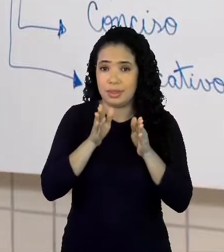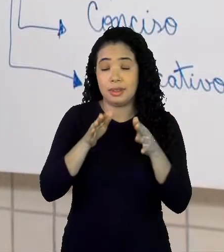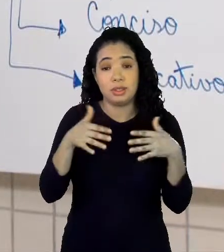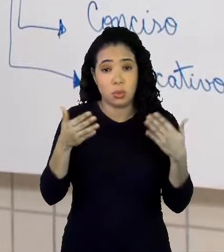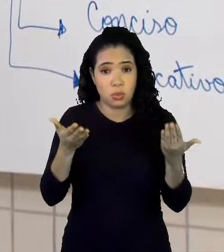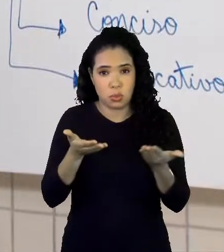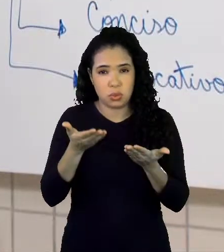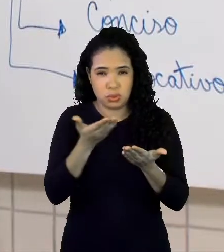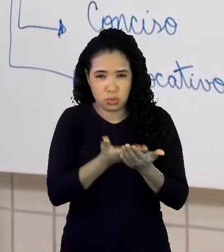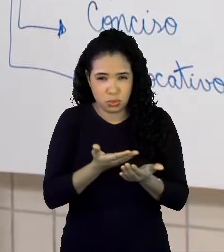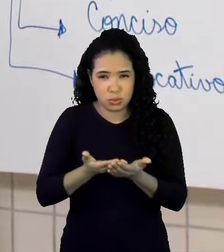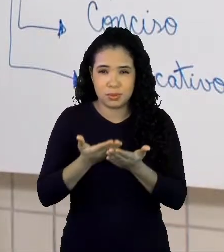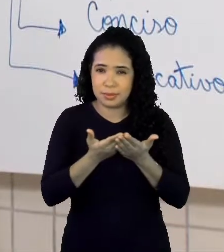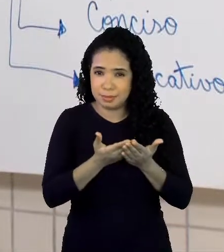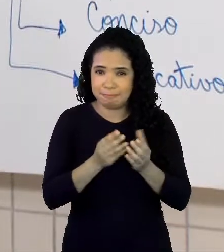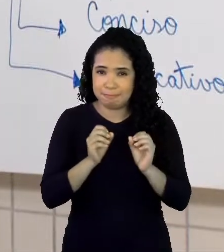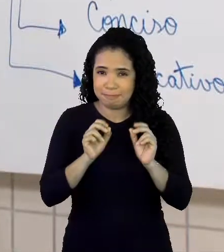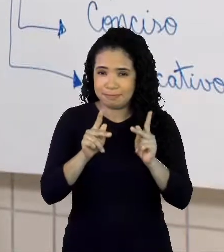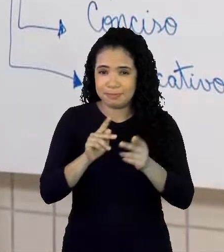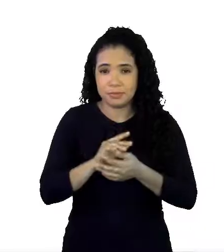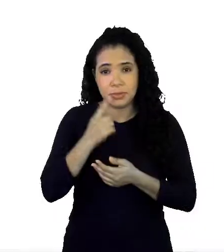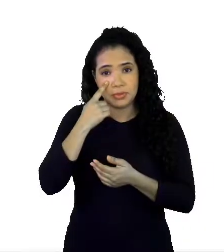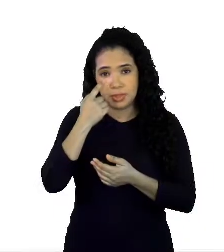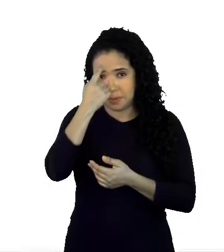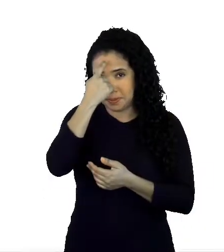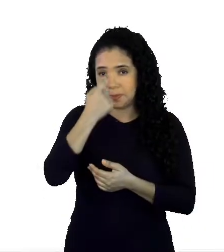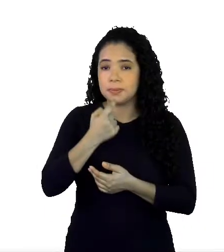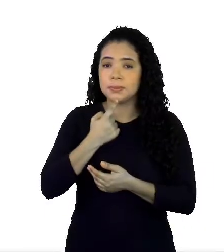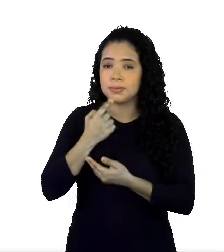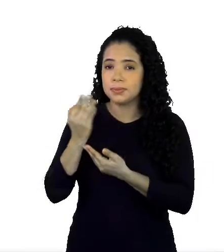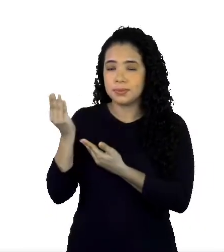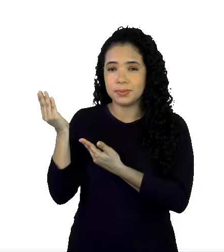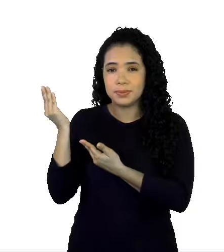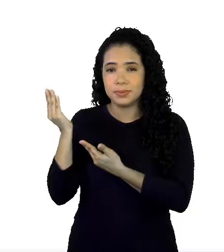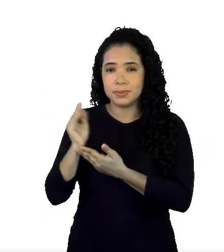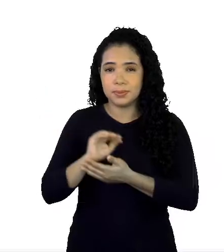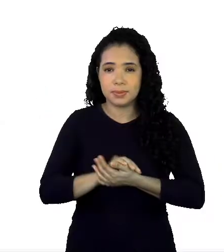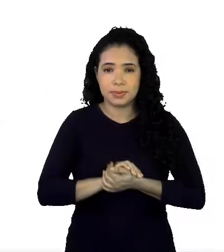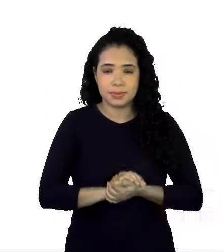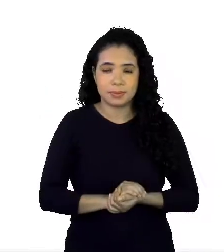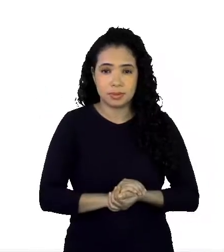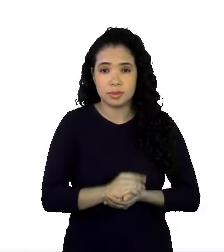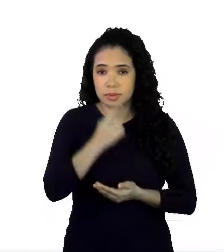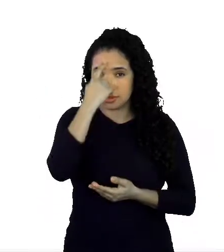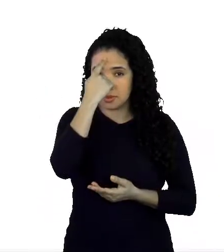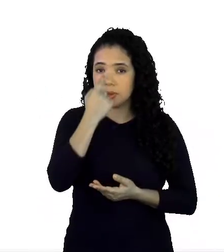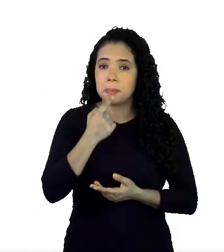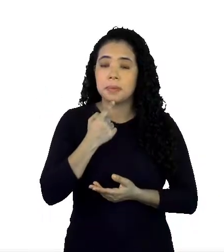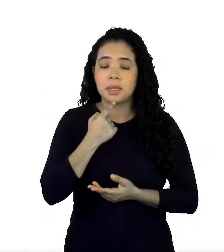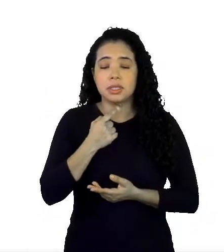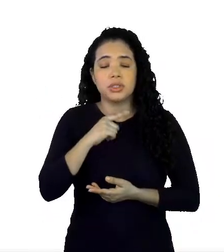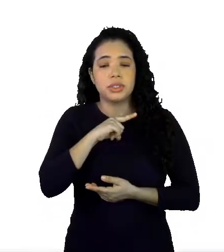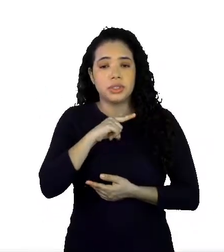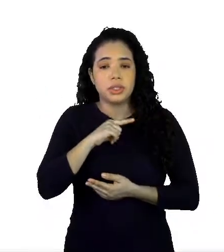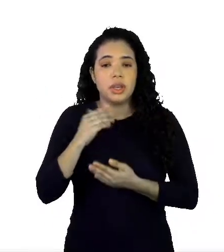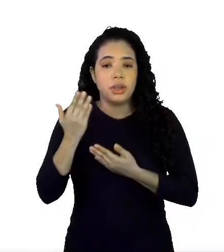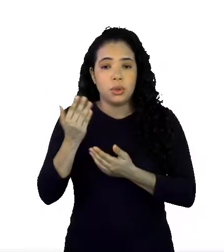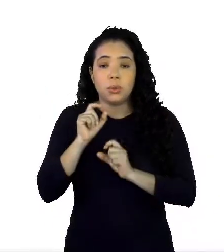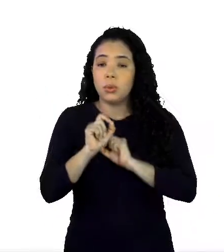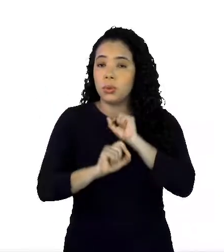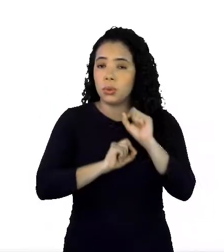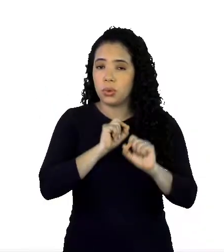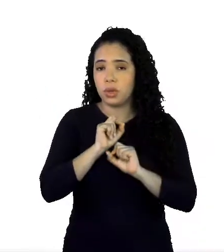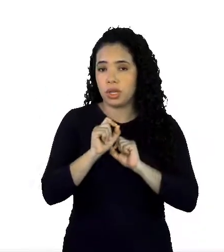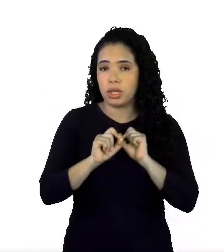aqui a imagem. Observem aqui comigo essa imagem. Essa imagem, ela tem uma definição do que é o